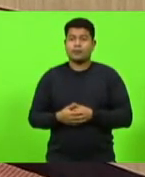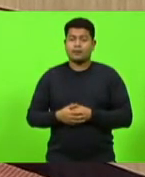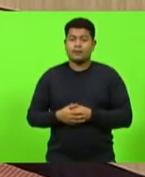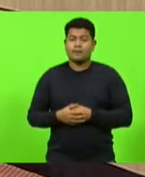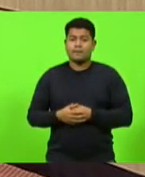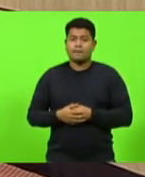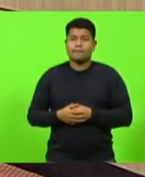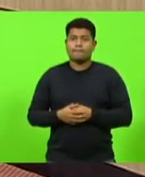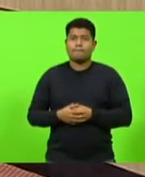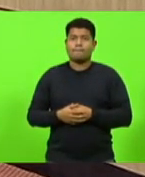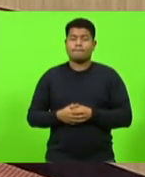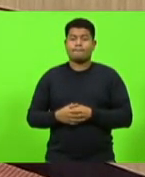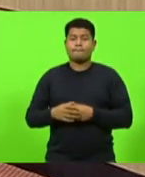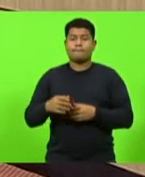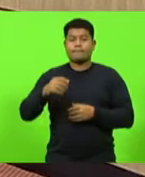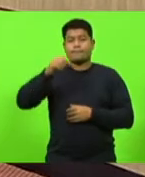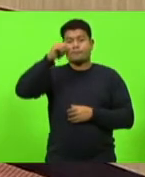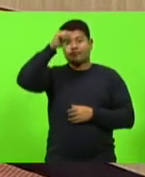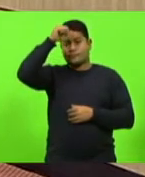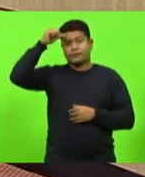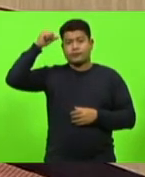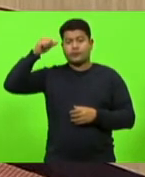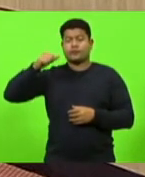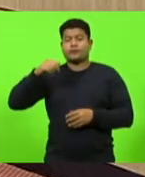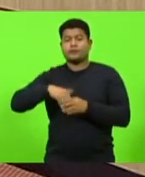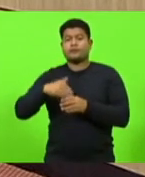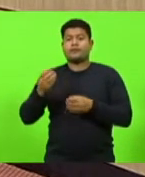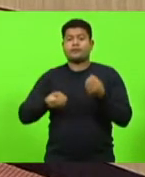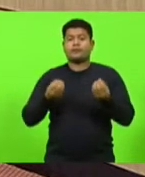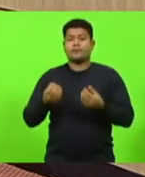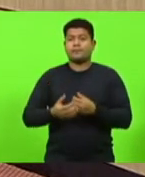Como vota a deputada Dirce?